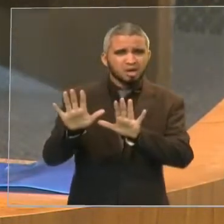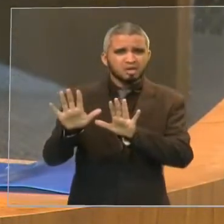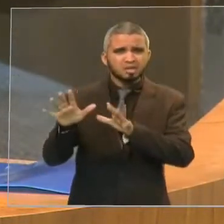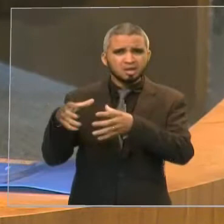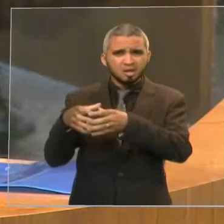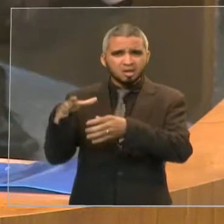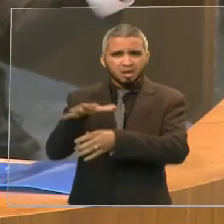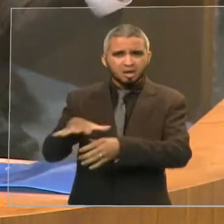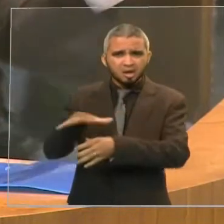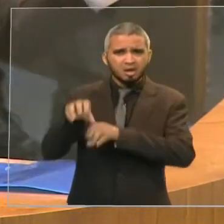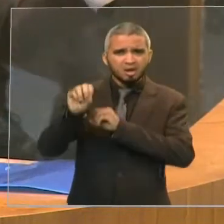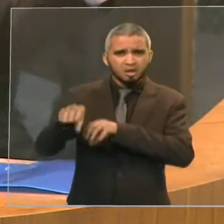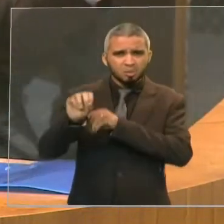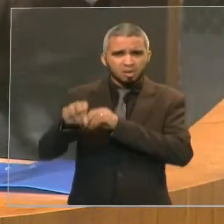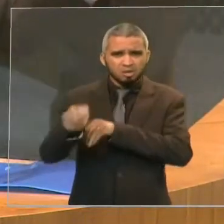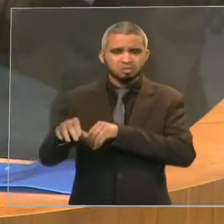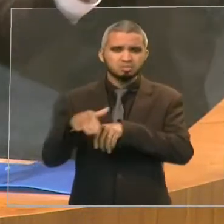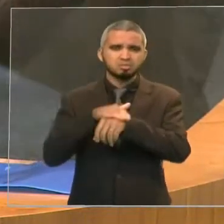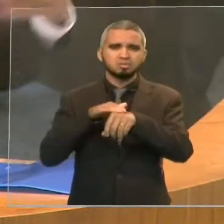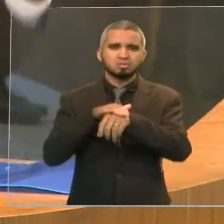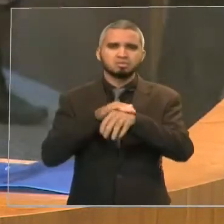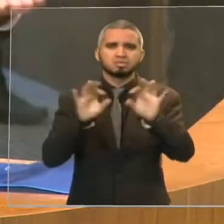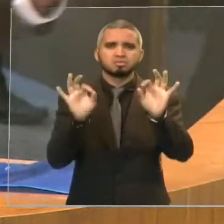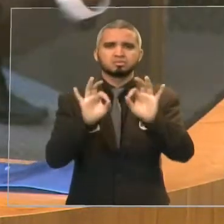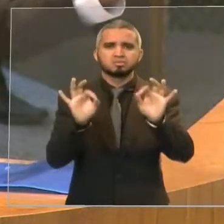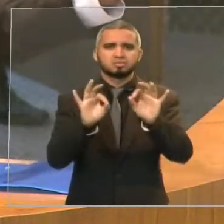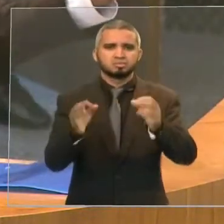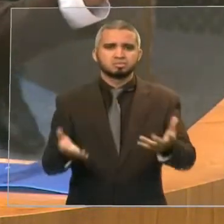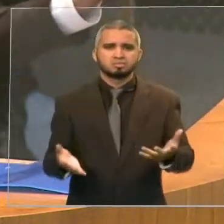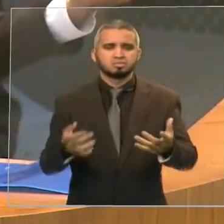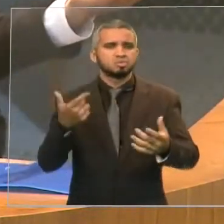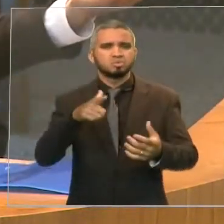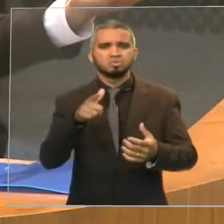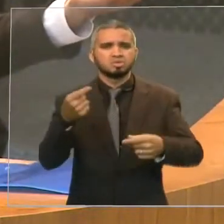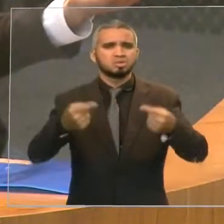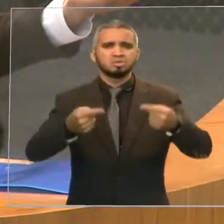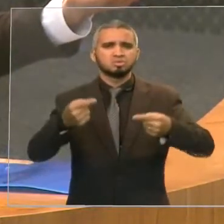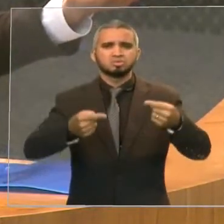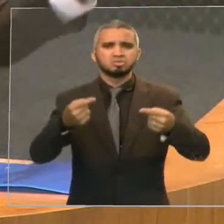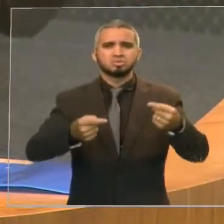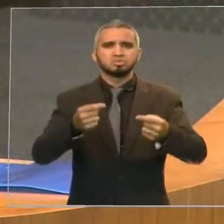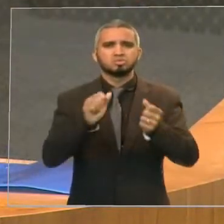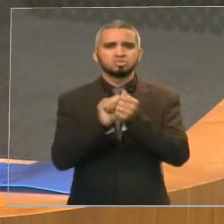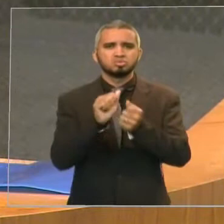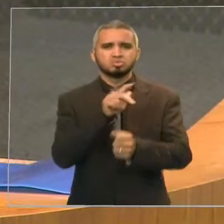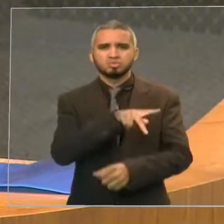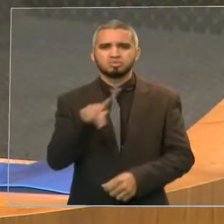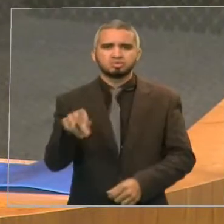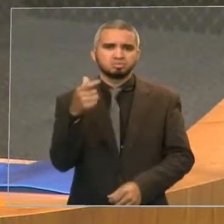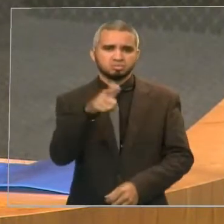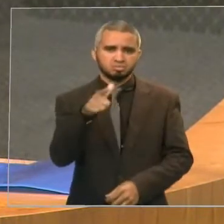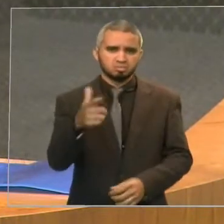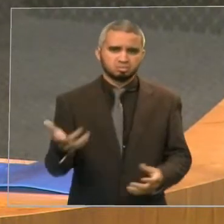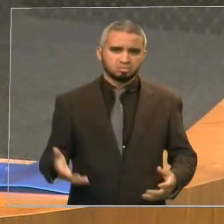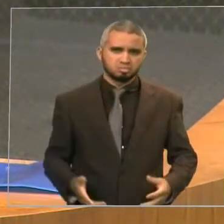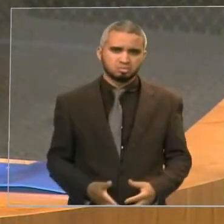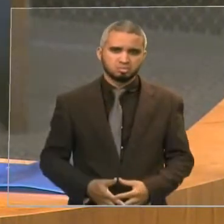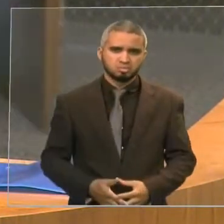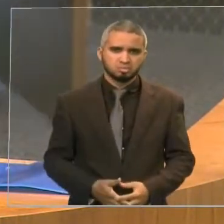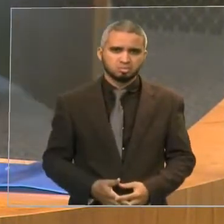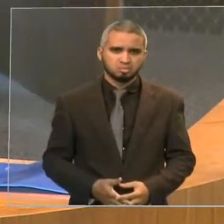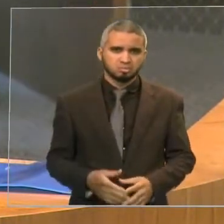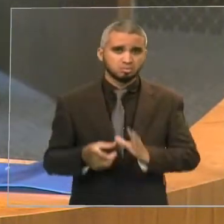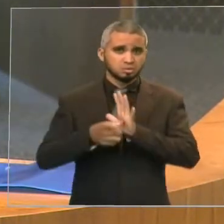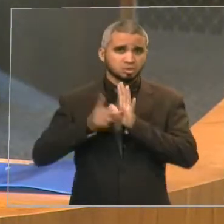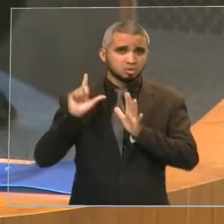não dialoga com os professores, se não tem diálogo com os professores? Um governo que antes